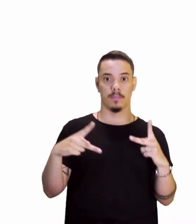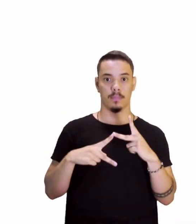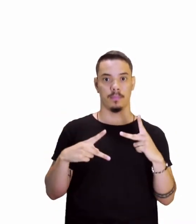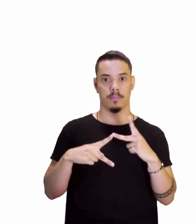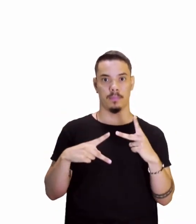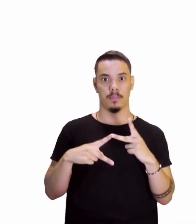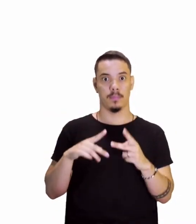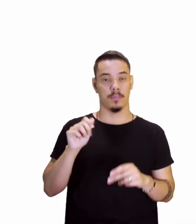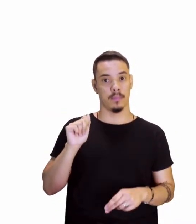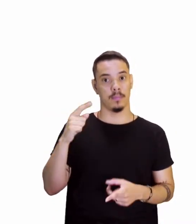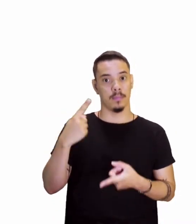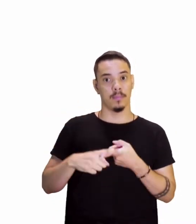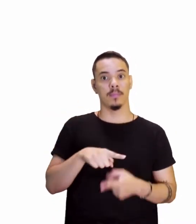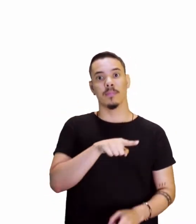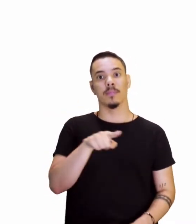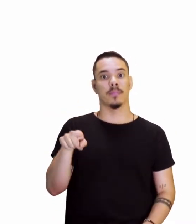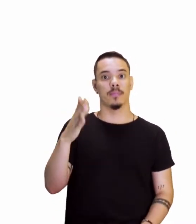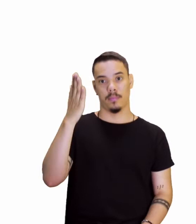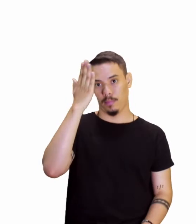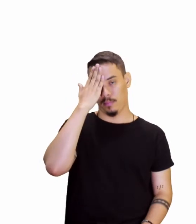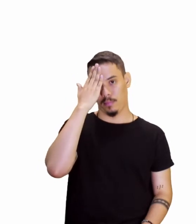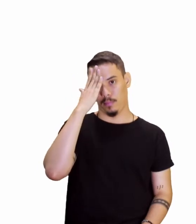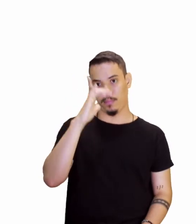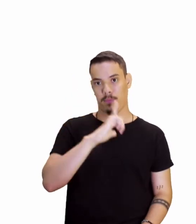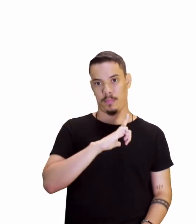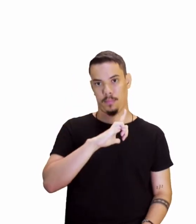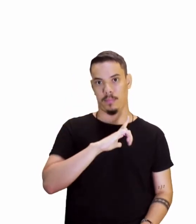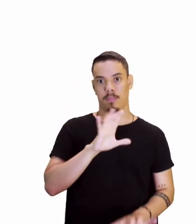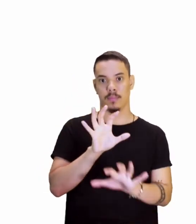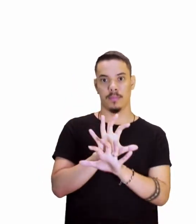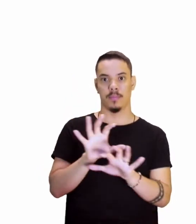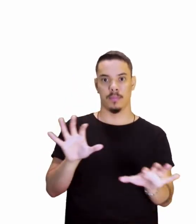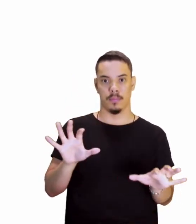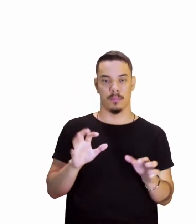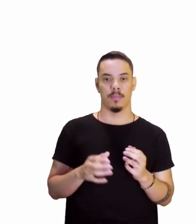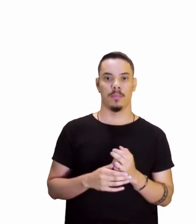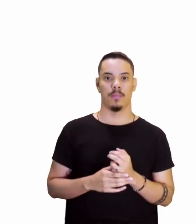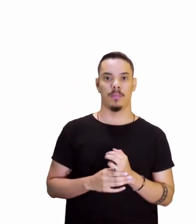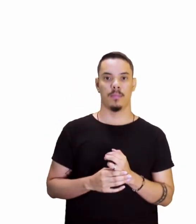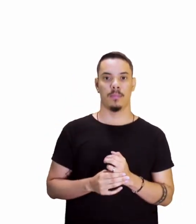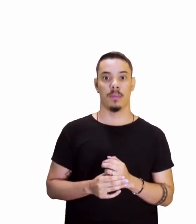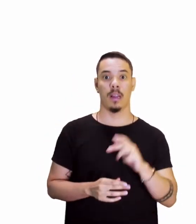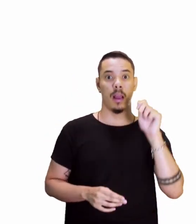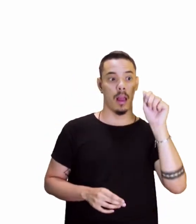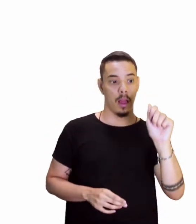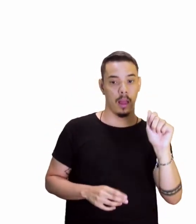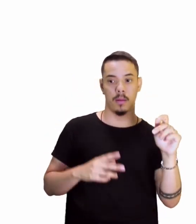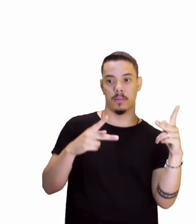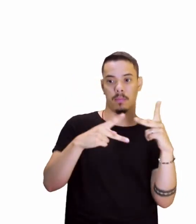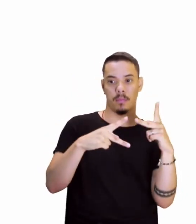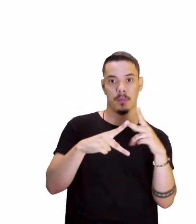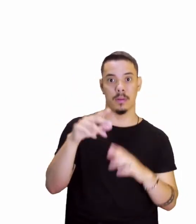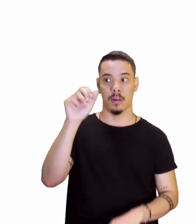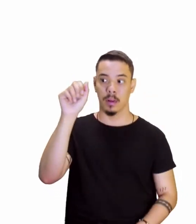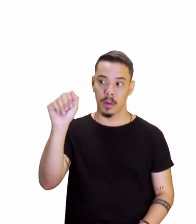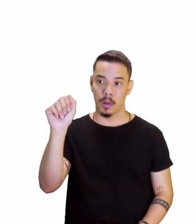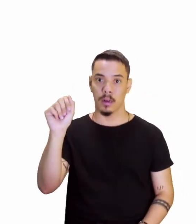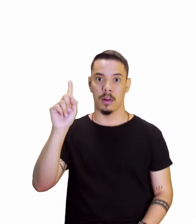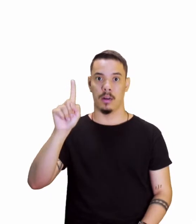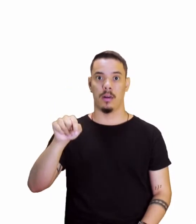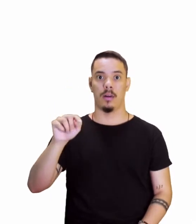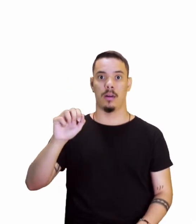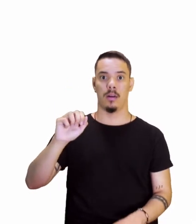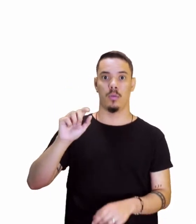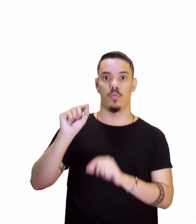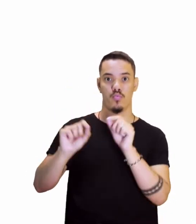que aqui você sabe que tem o a de preposição e o a o artigo. Tá bom? Por isso que tá esse acento grave